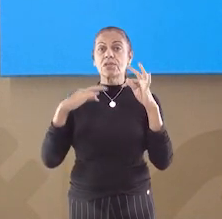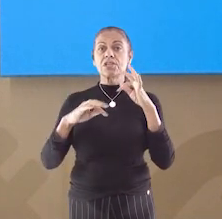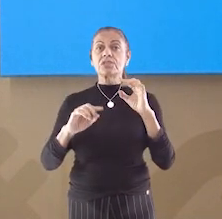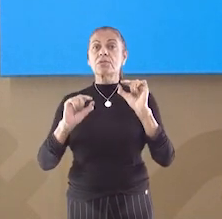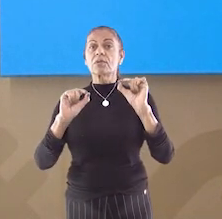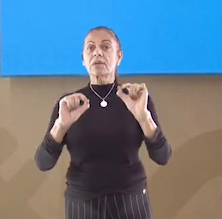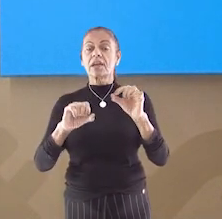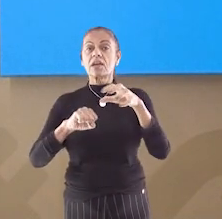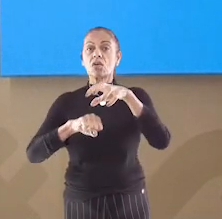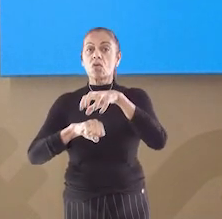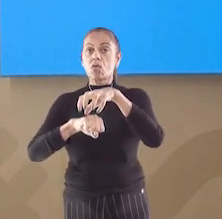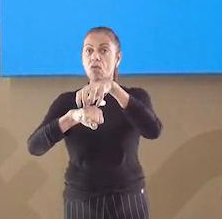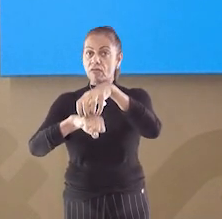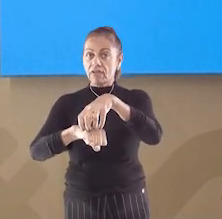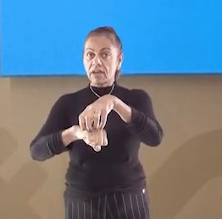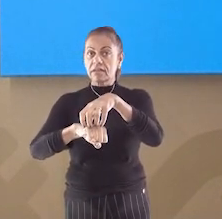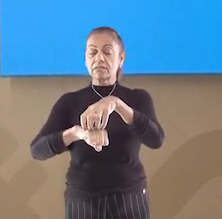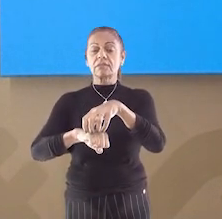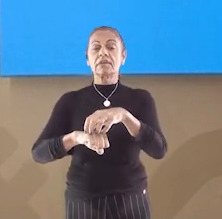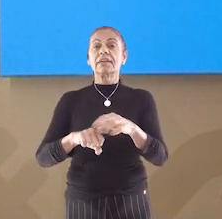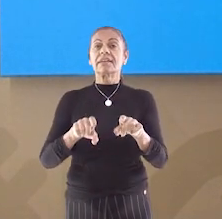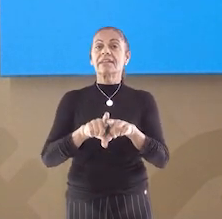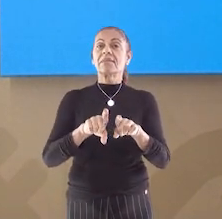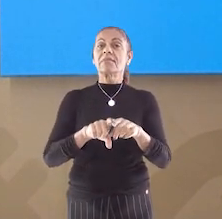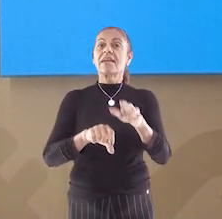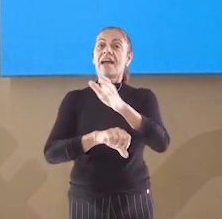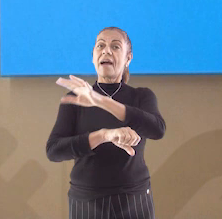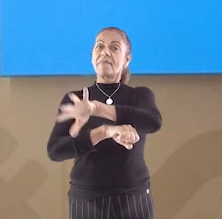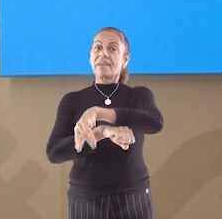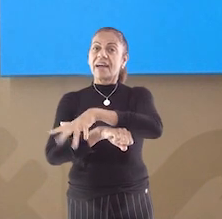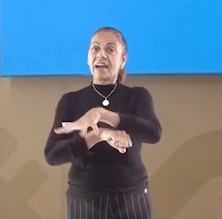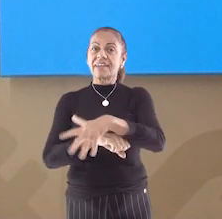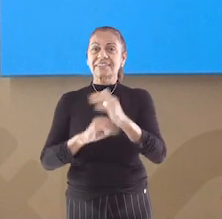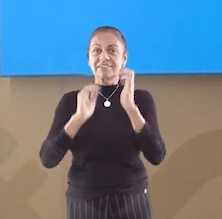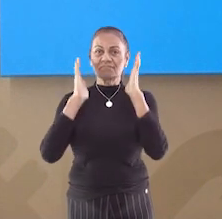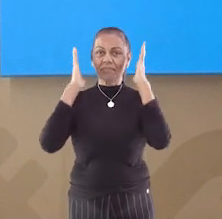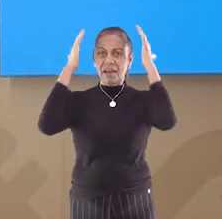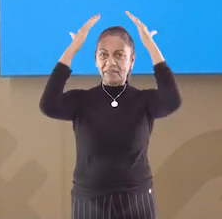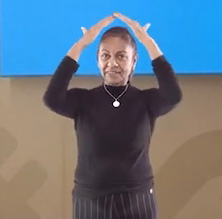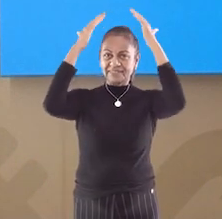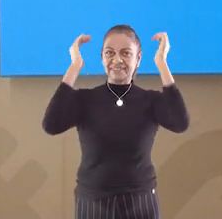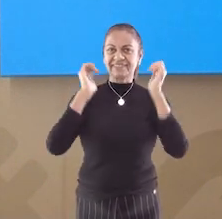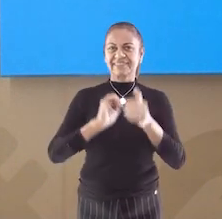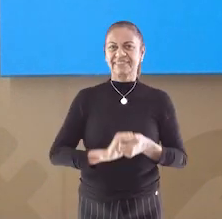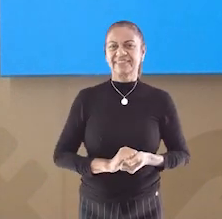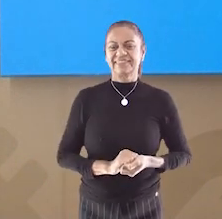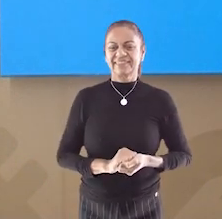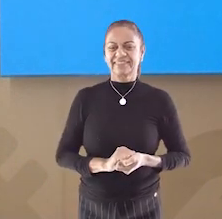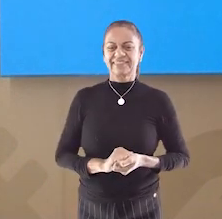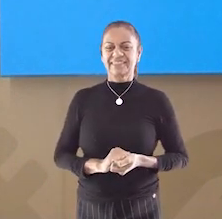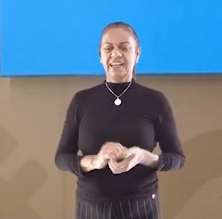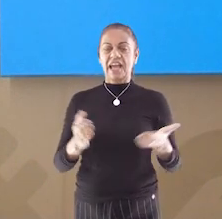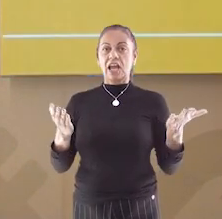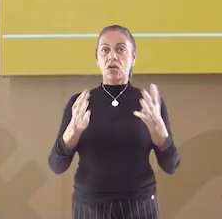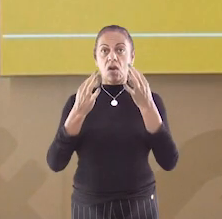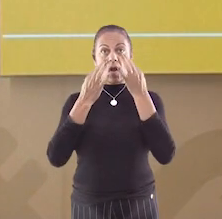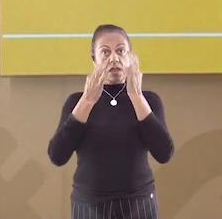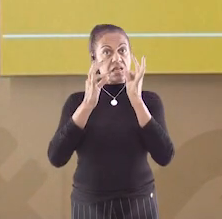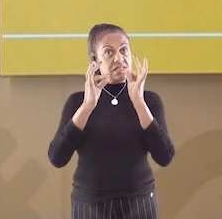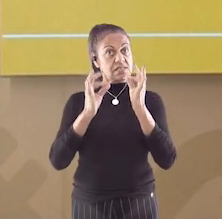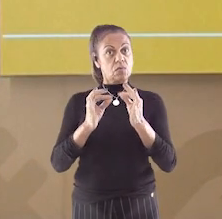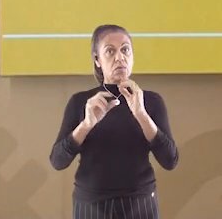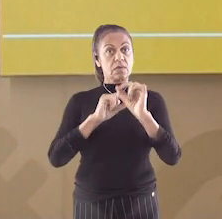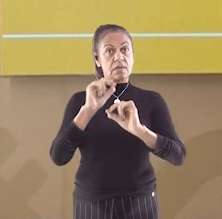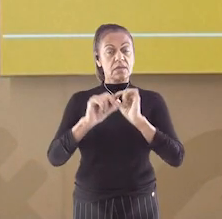estado. O Convento da Penha e a Praça do Papa. Ok? E atenção,